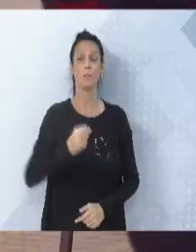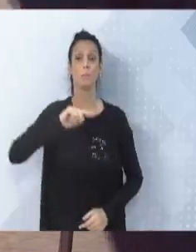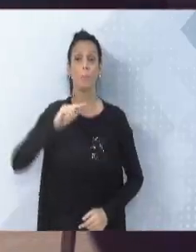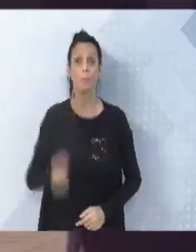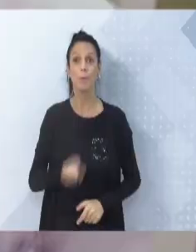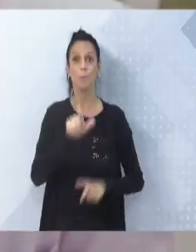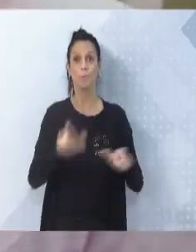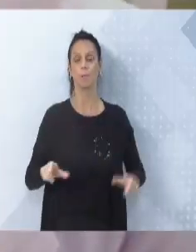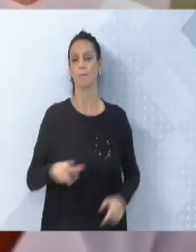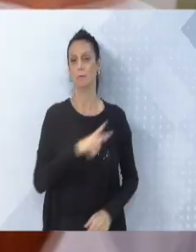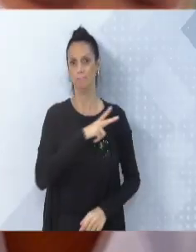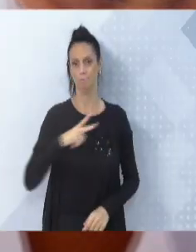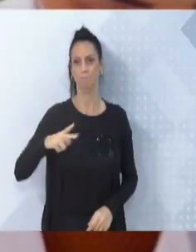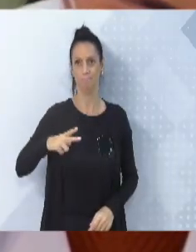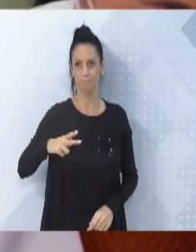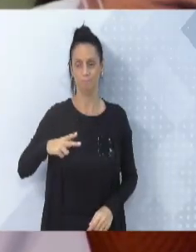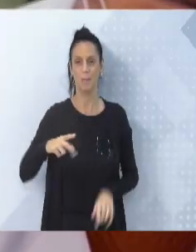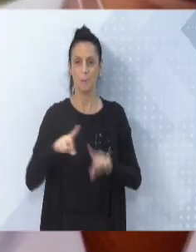Tchau.